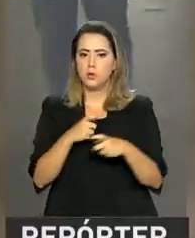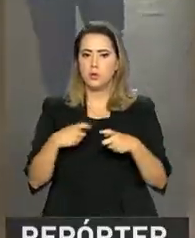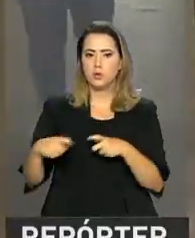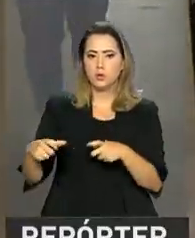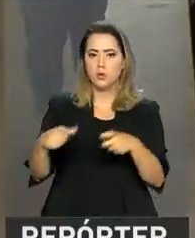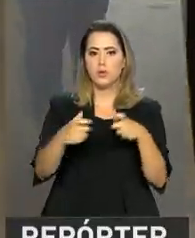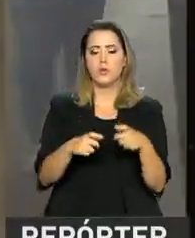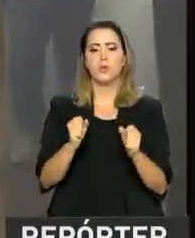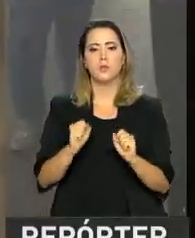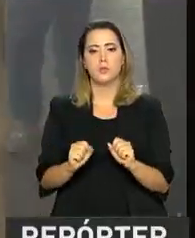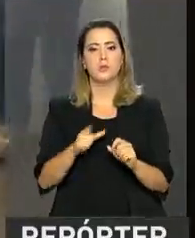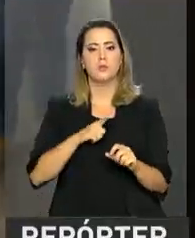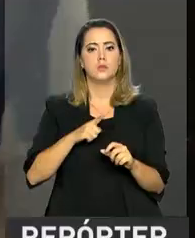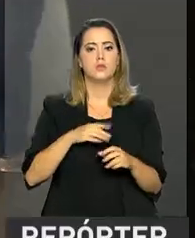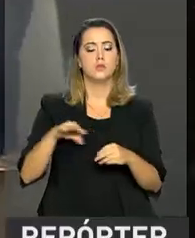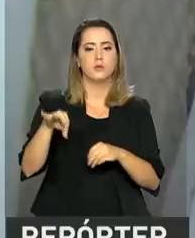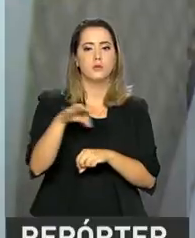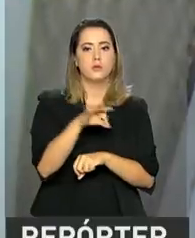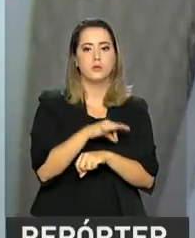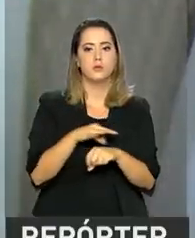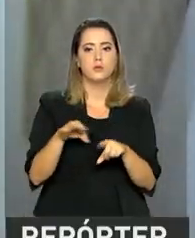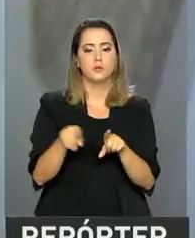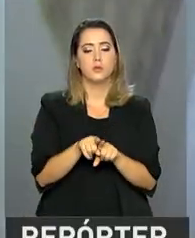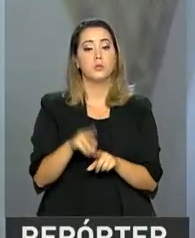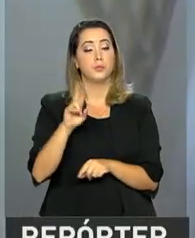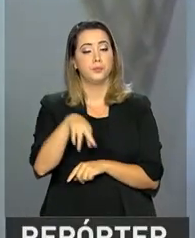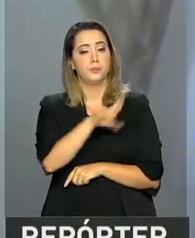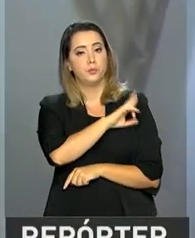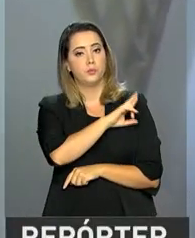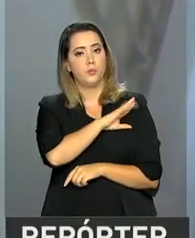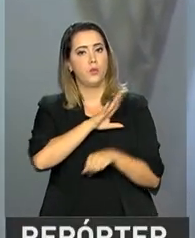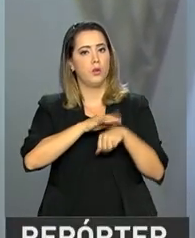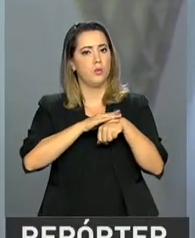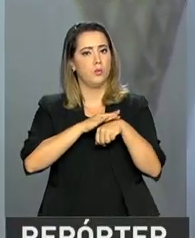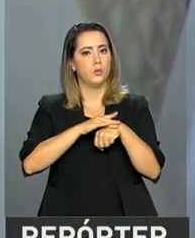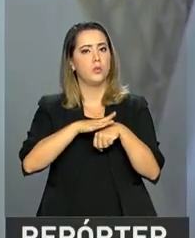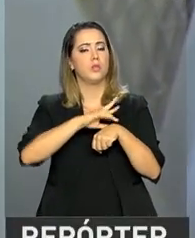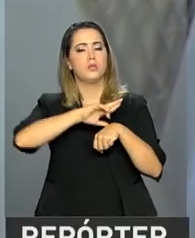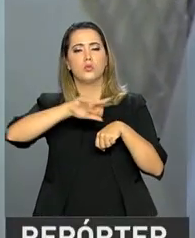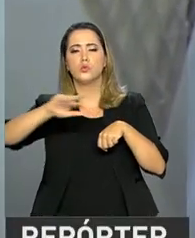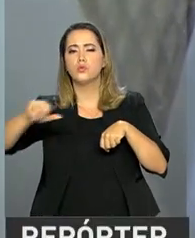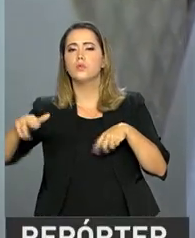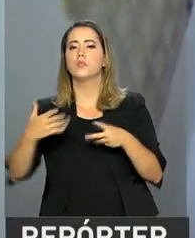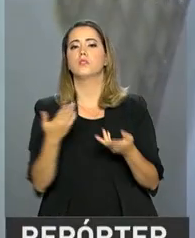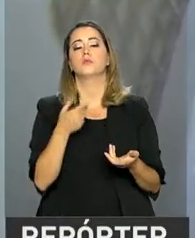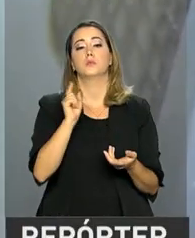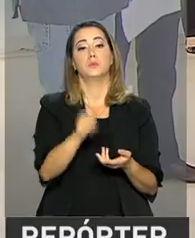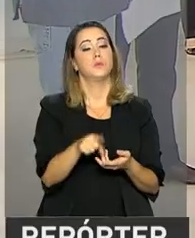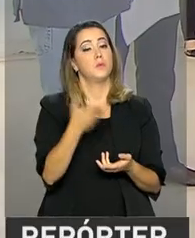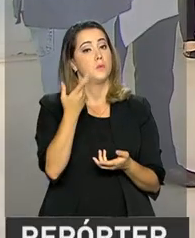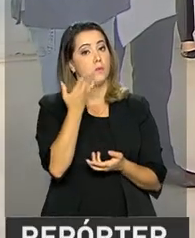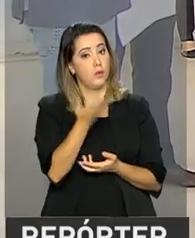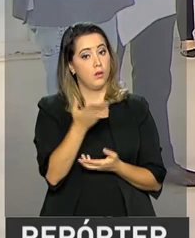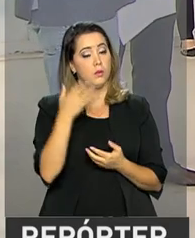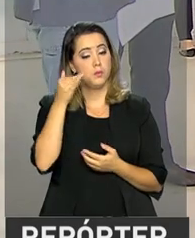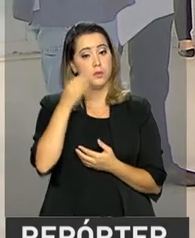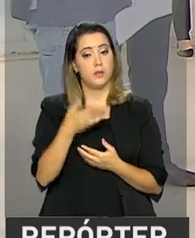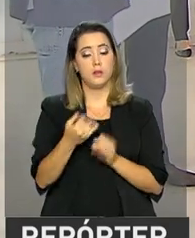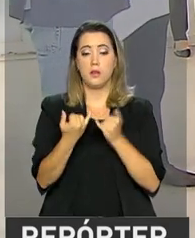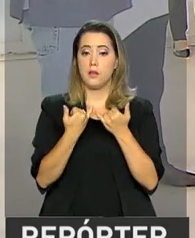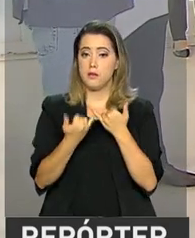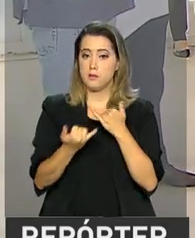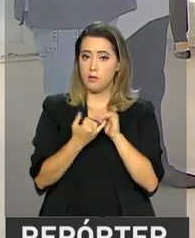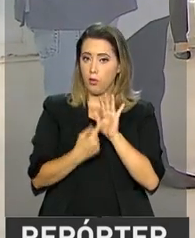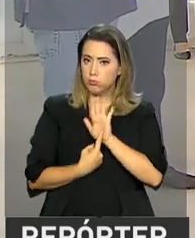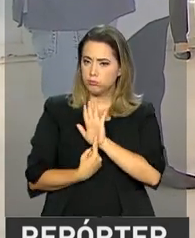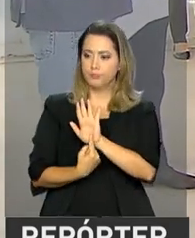possíveis criadouros do mosquito Aedes aegypti, responsável por transmitir a dengue, zika e chikungunya. E para dar exemplo,